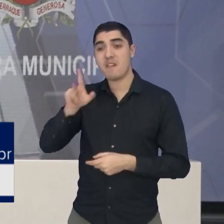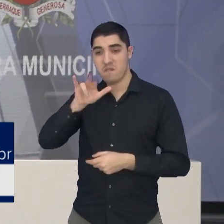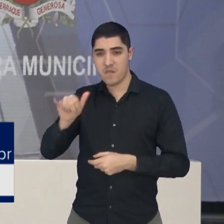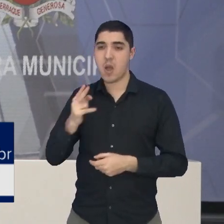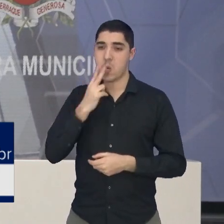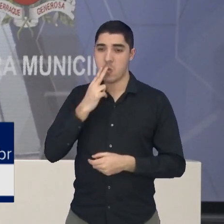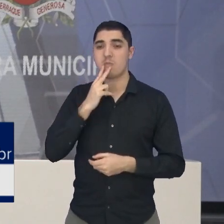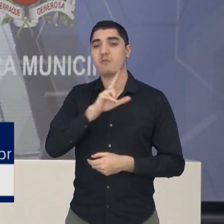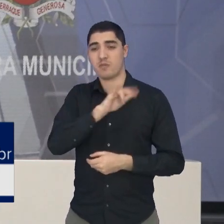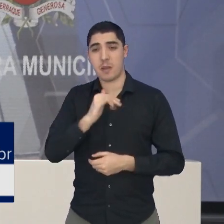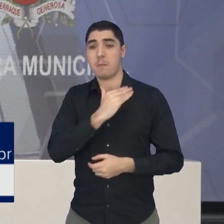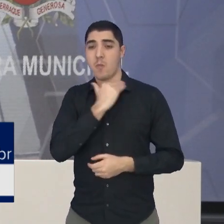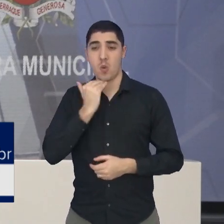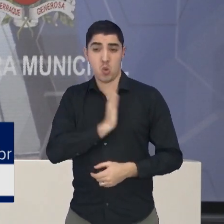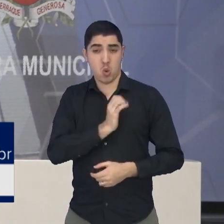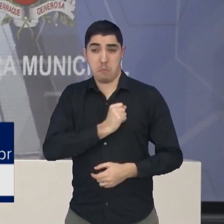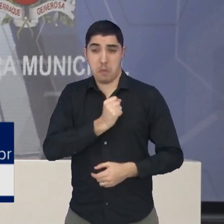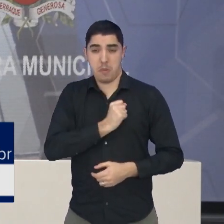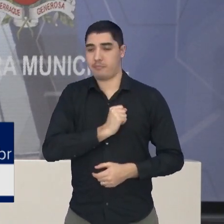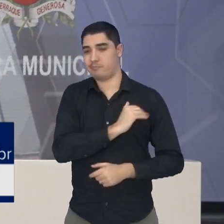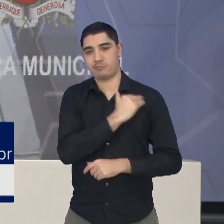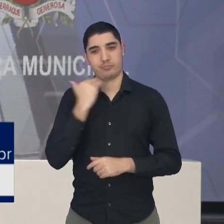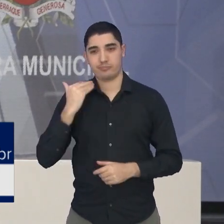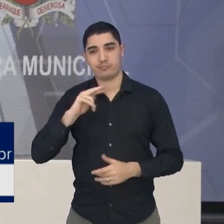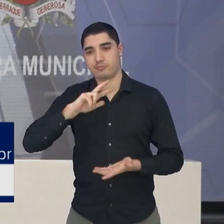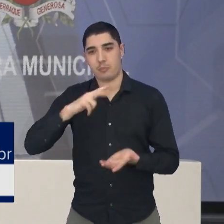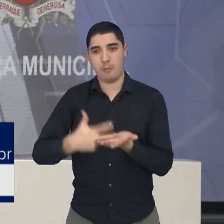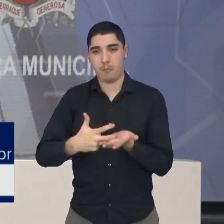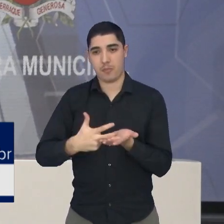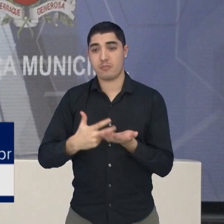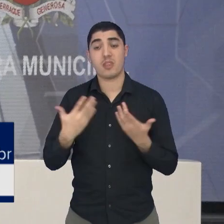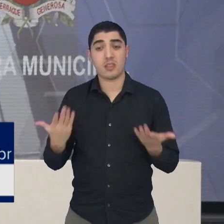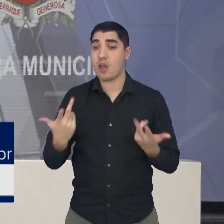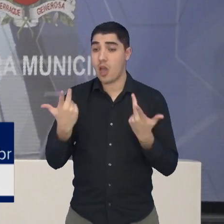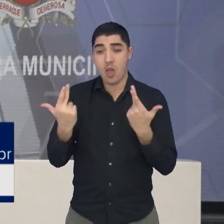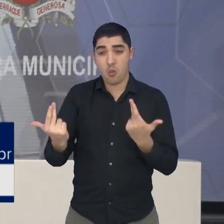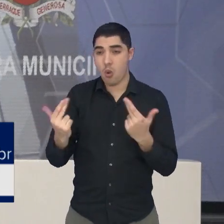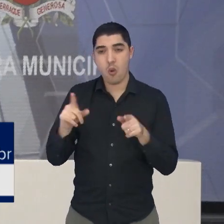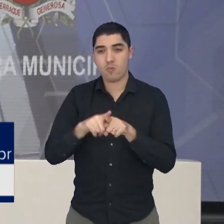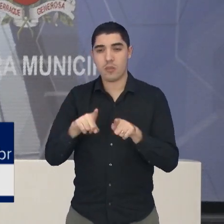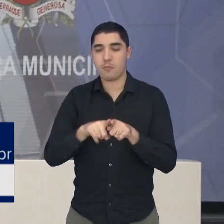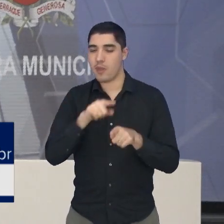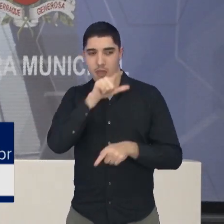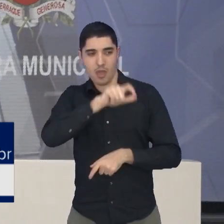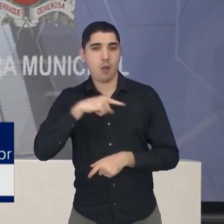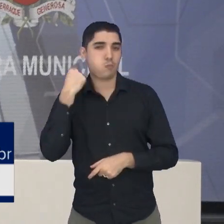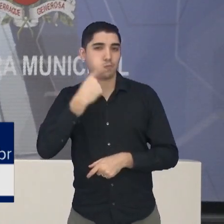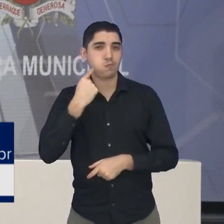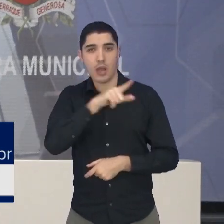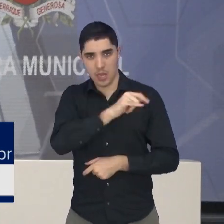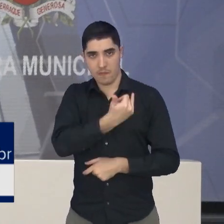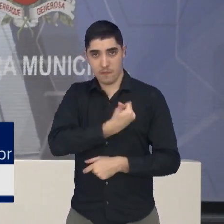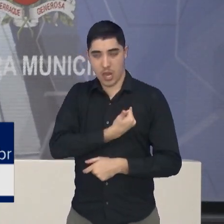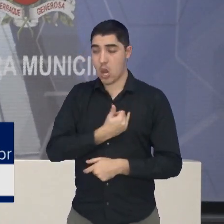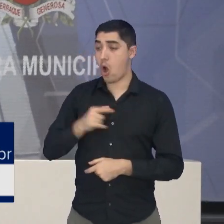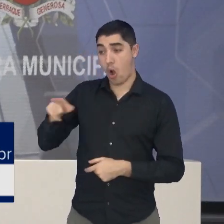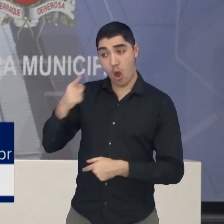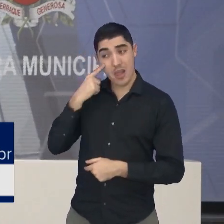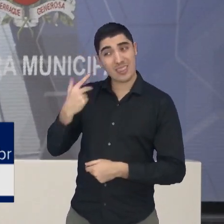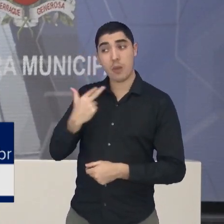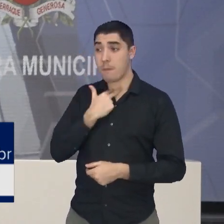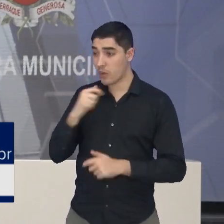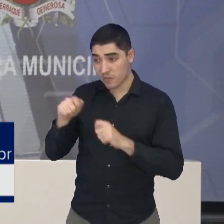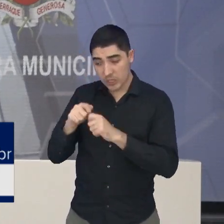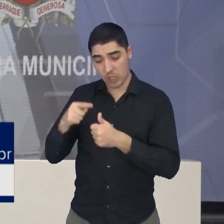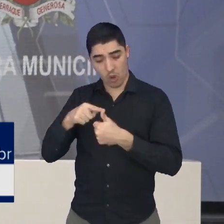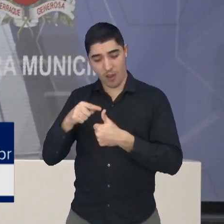mesma coisa, a gente não ouviu o advogado, e tudo que o advogado fala para a gente que é errado, a gente faz exatamente o contrário do que o advogado nos